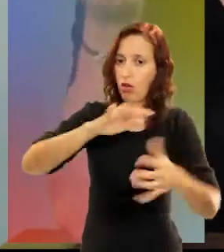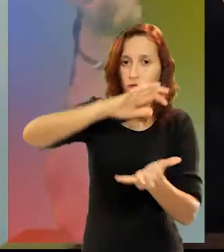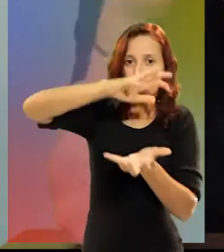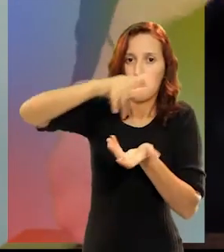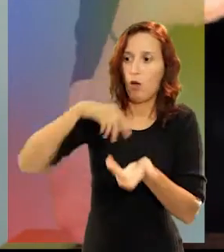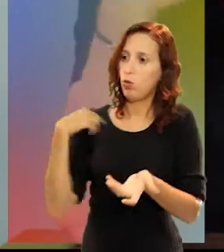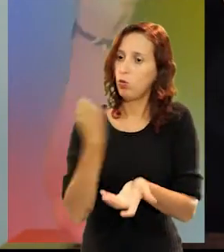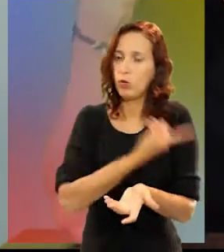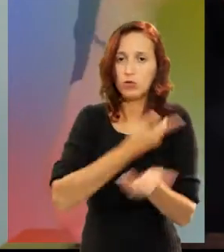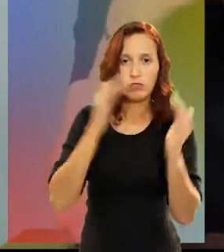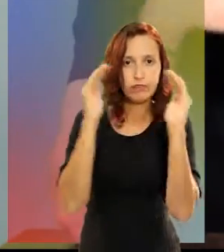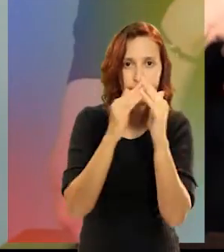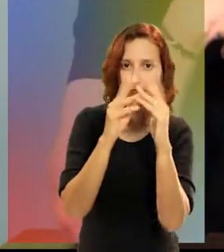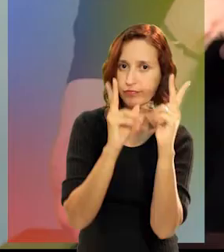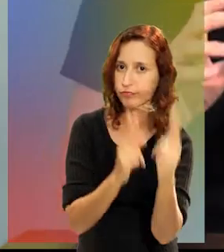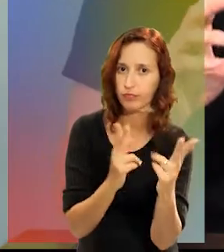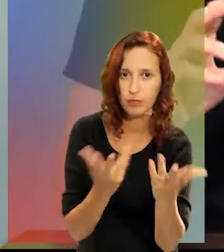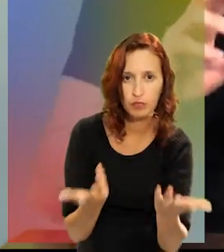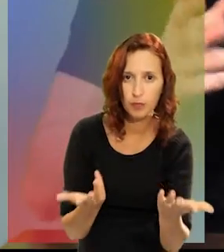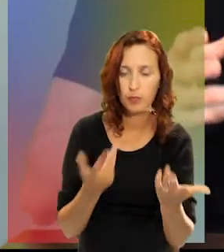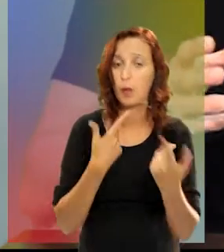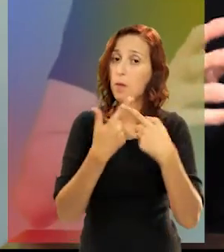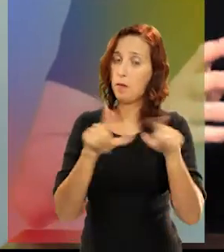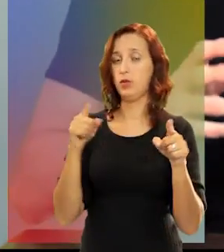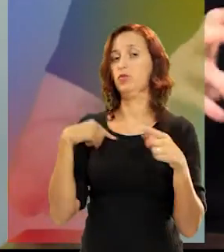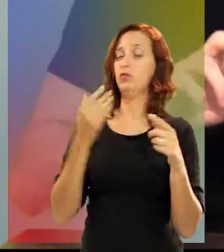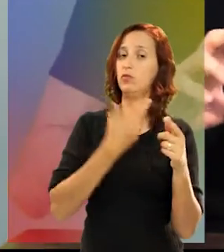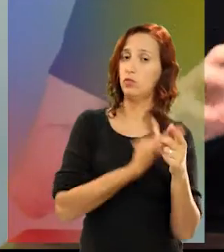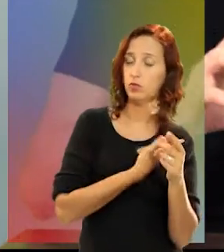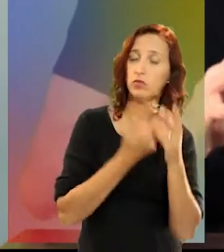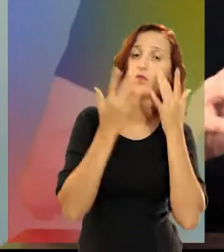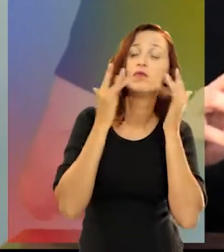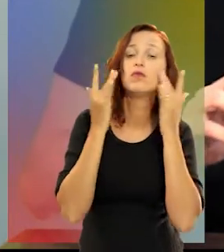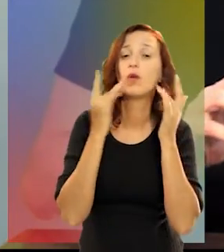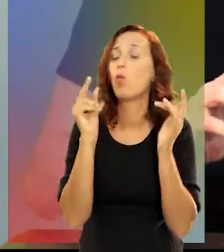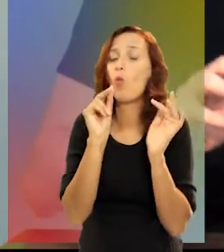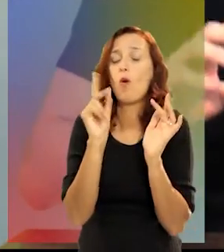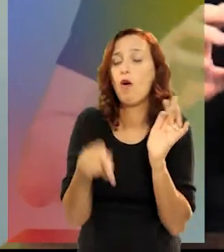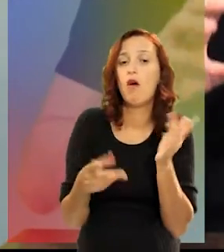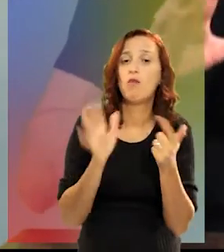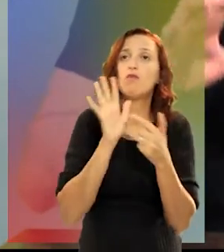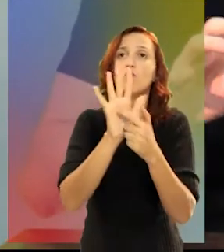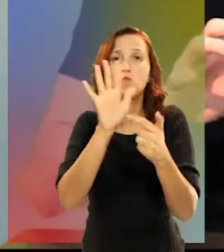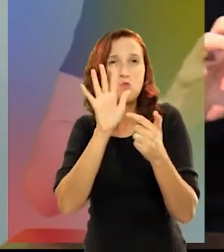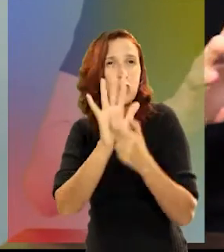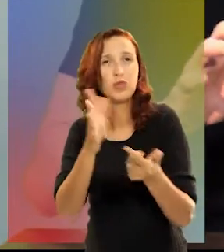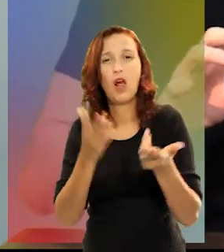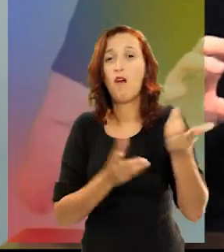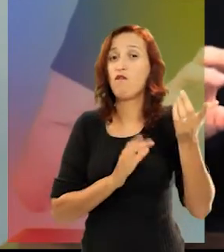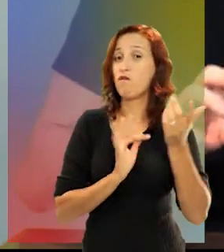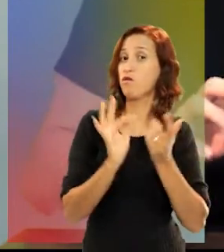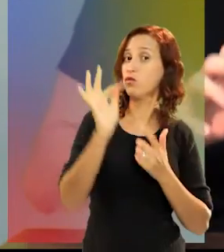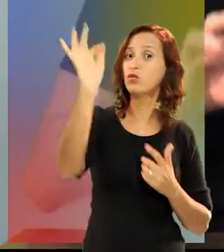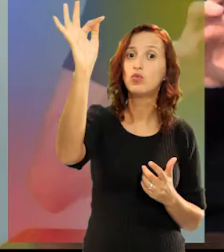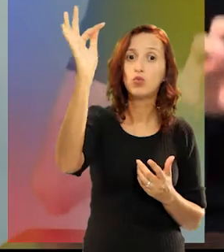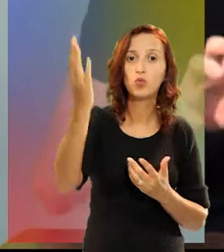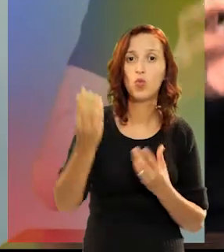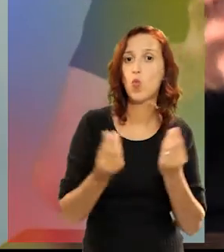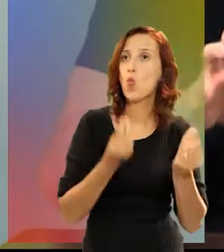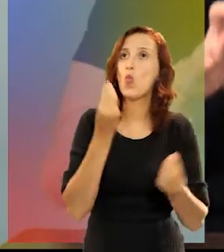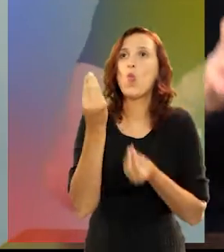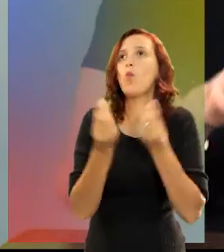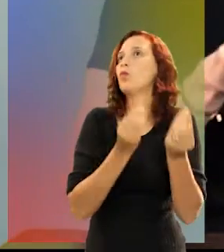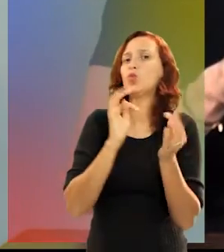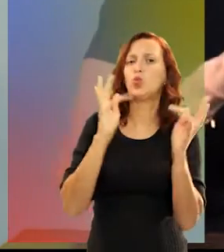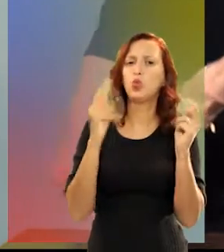lar, é a terra, é o lugar que a gente tem. Mas o que o espetáculo tem como ponto é isso, são serviços num futuro ou